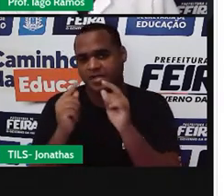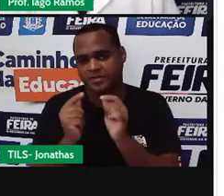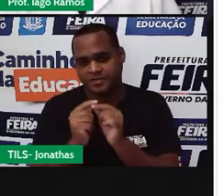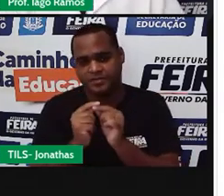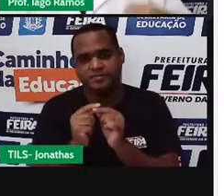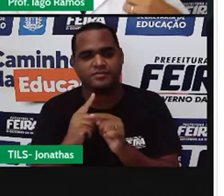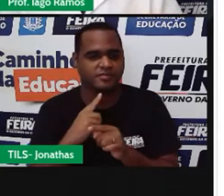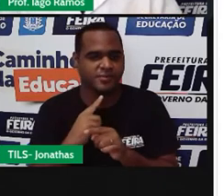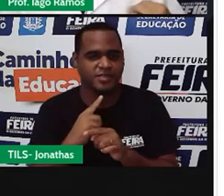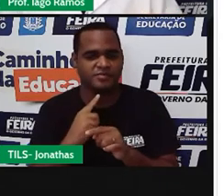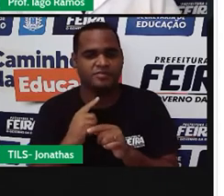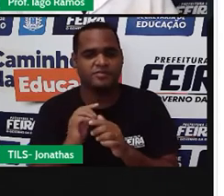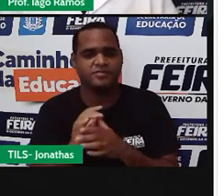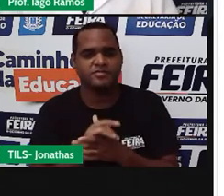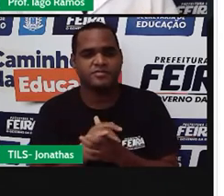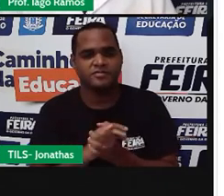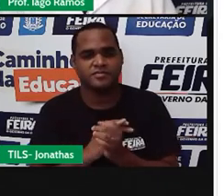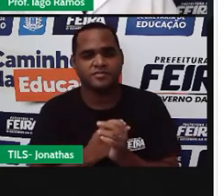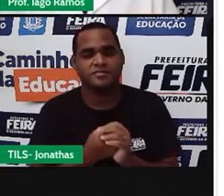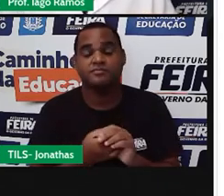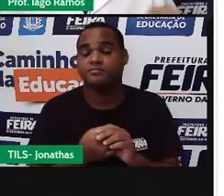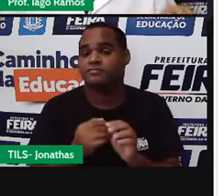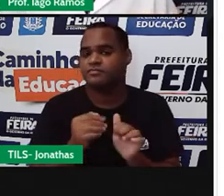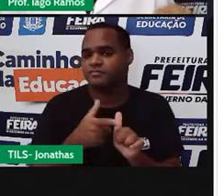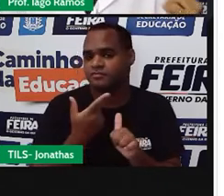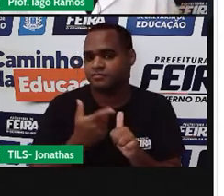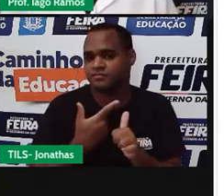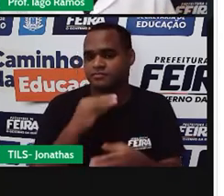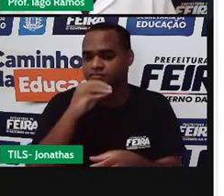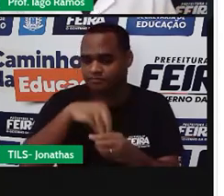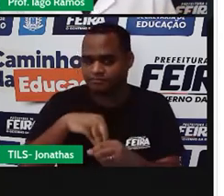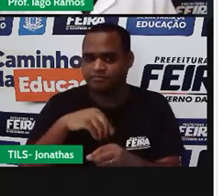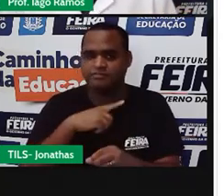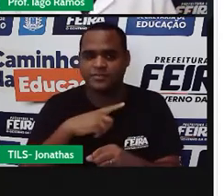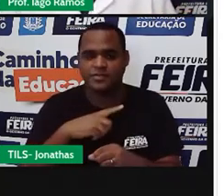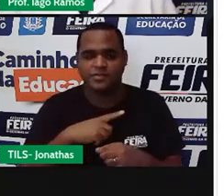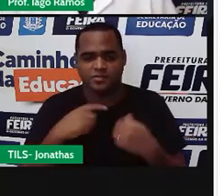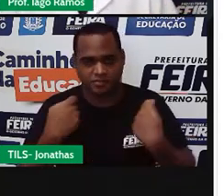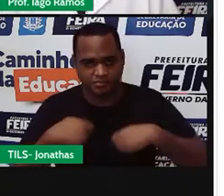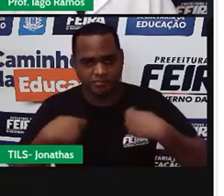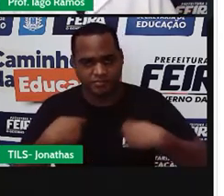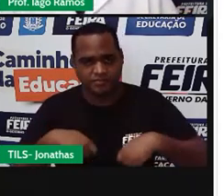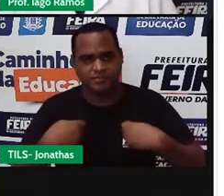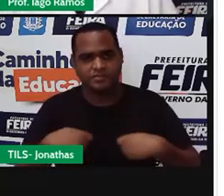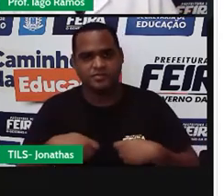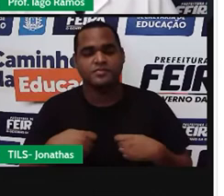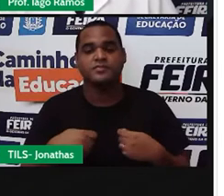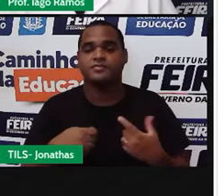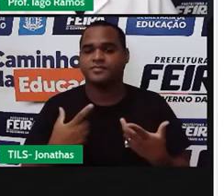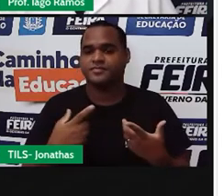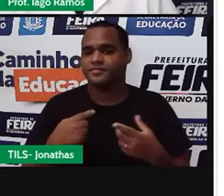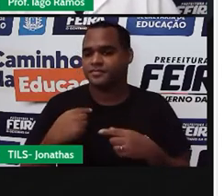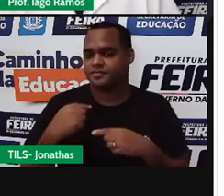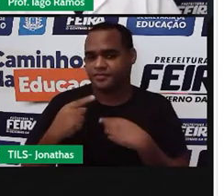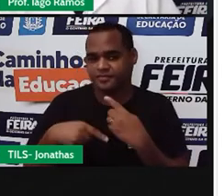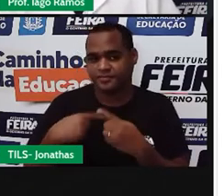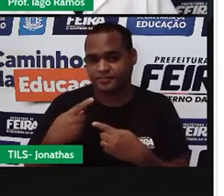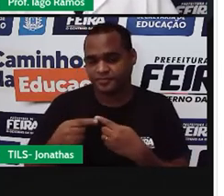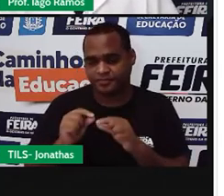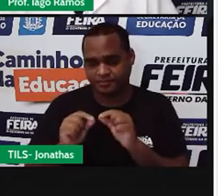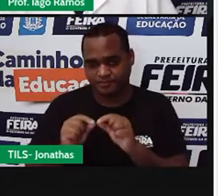E então começa a fazendo o quê Está dentro dos parênteses e depois